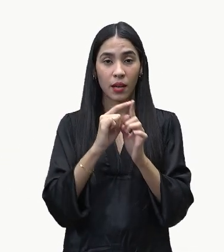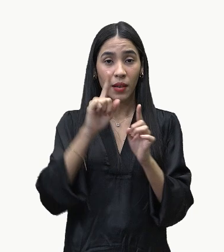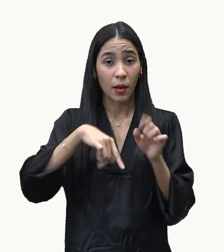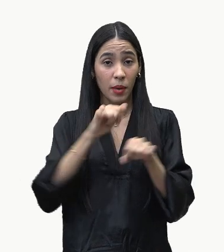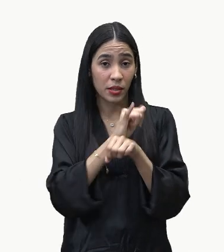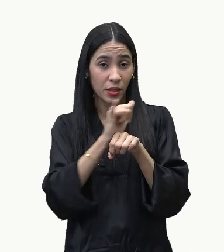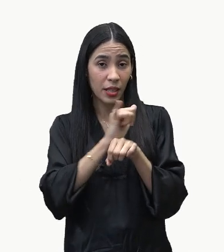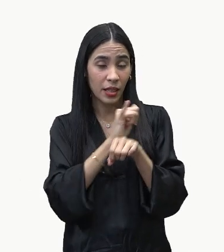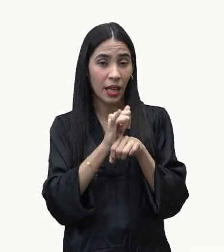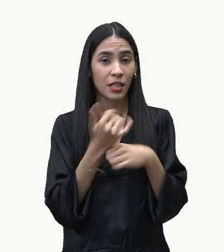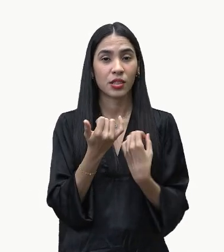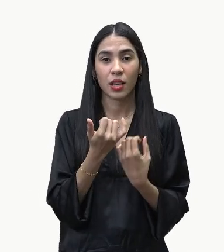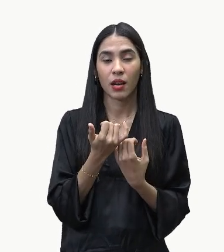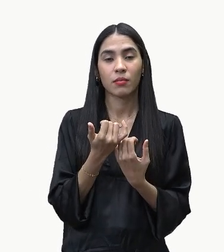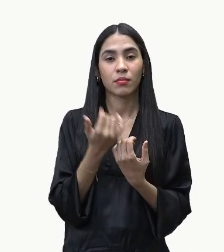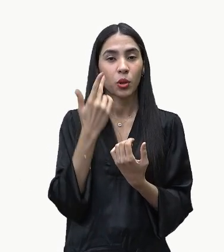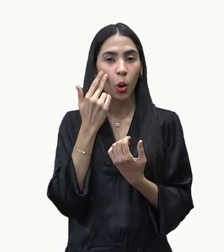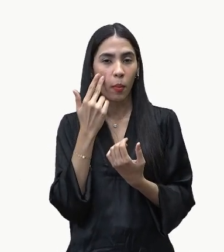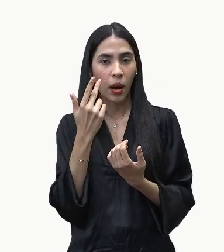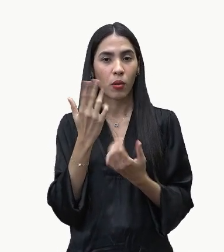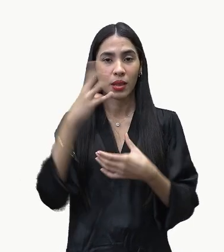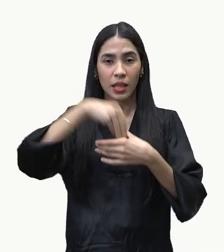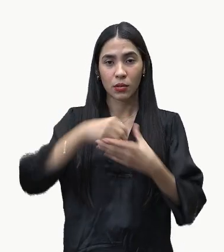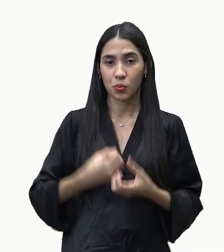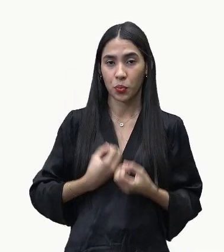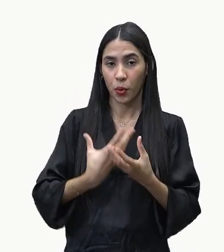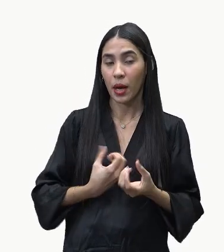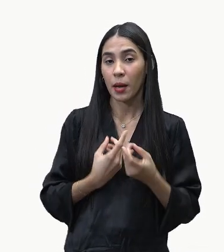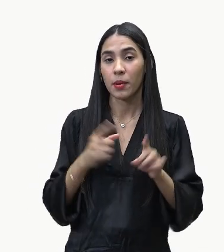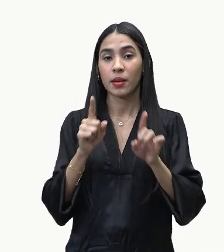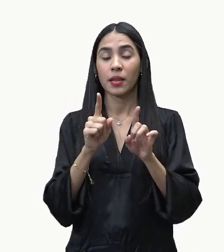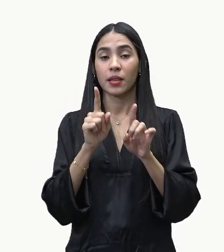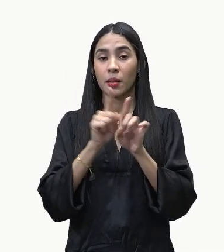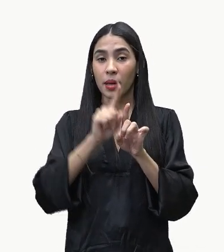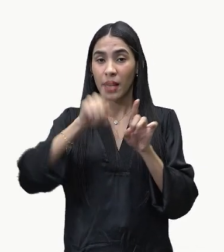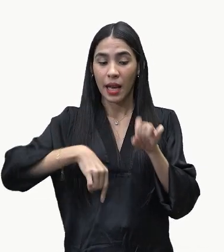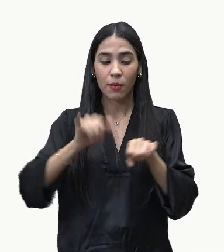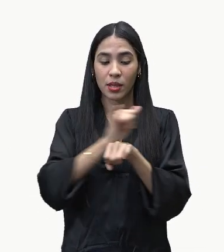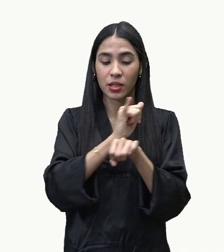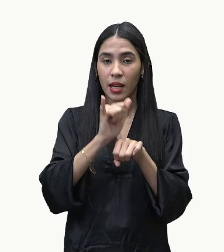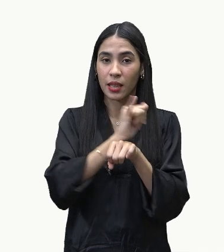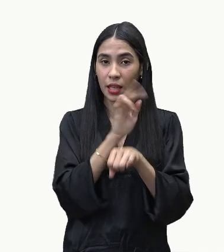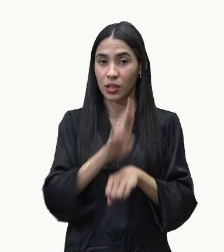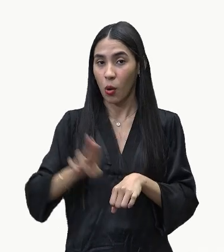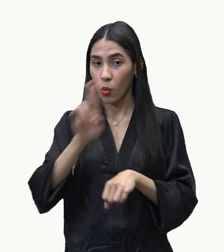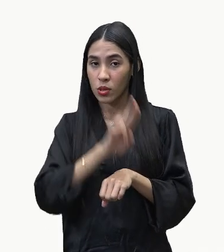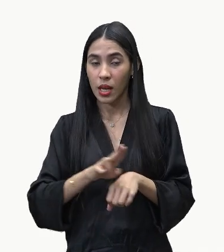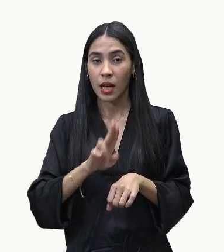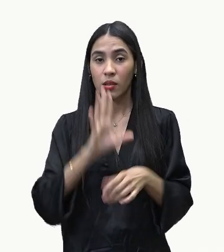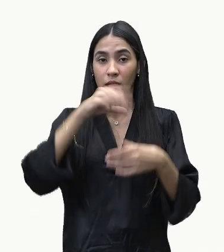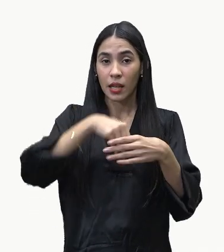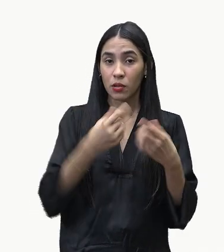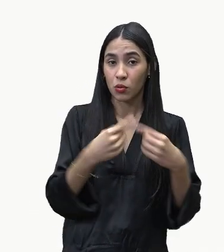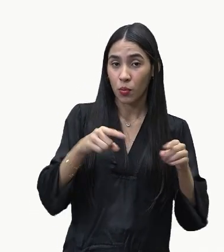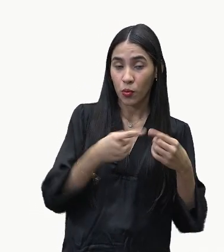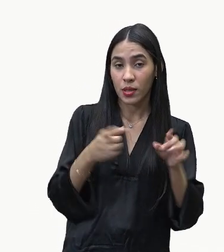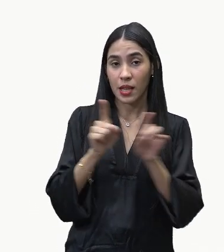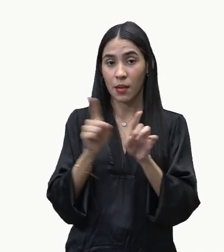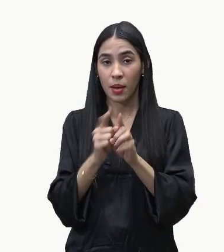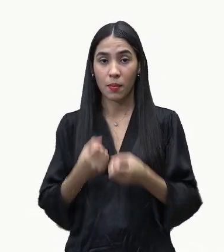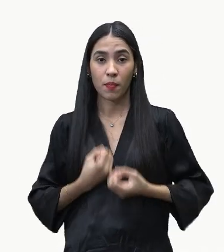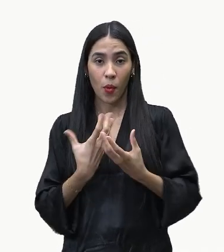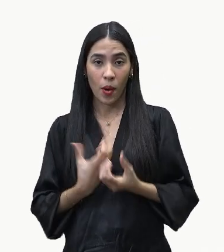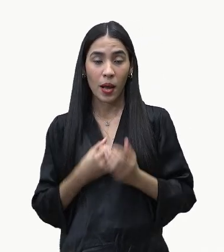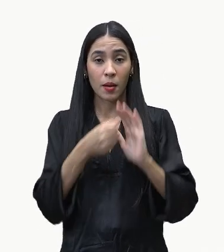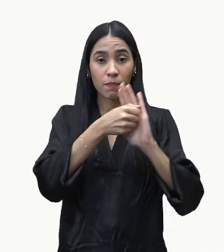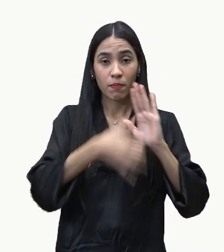comum em poemas. É um recurso bastante utilizado, né, nos poemas e nas letras de música. E essa figura de linguagem também